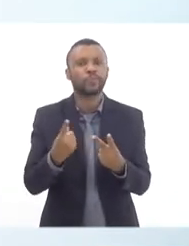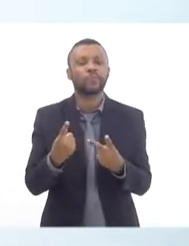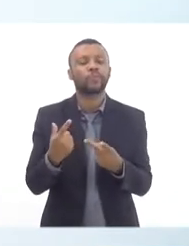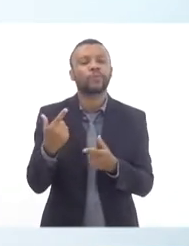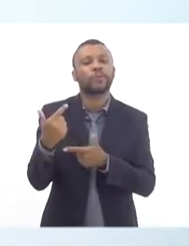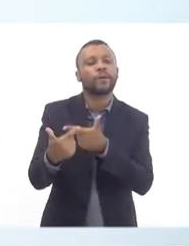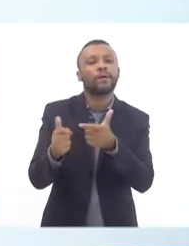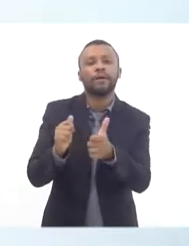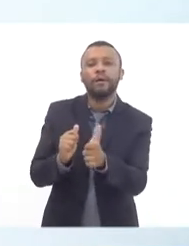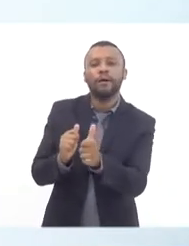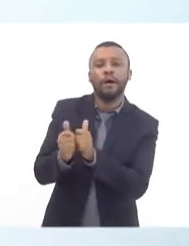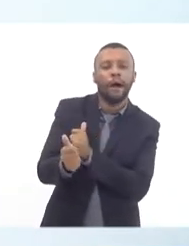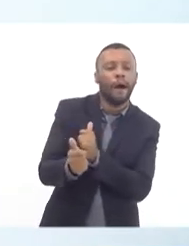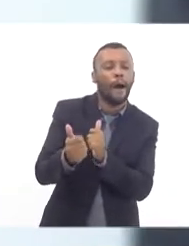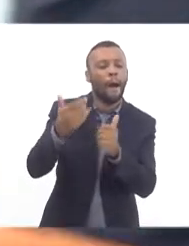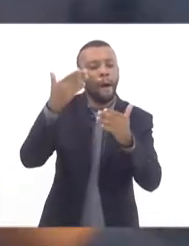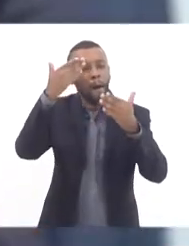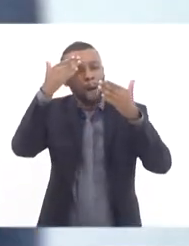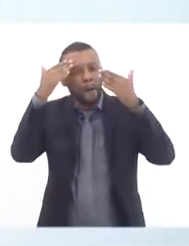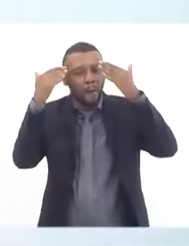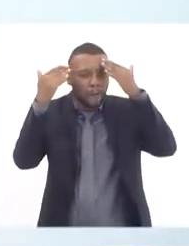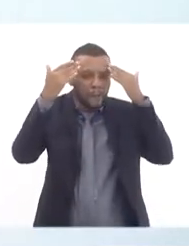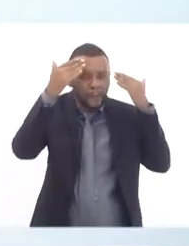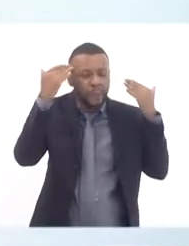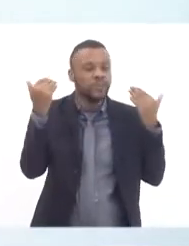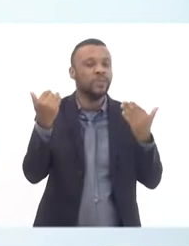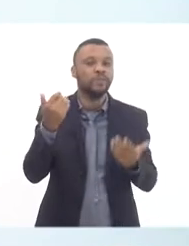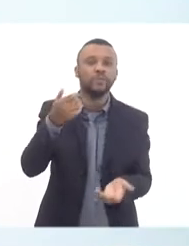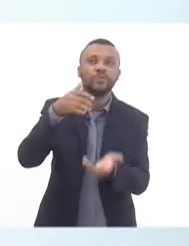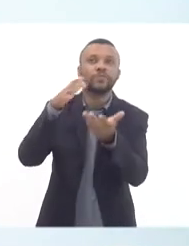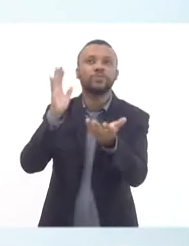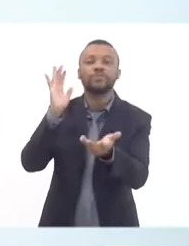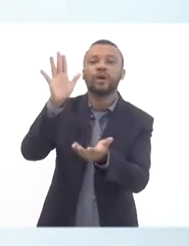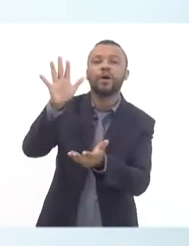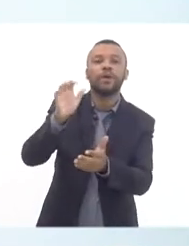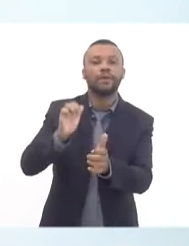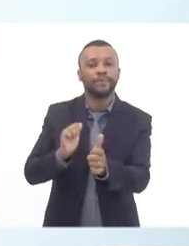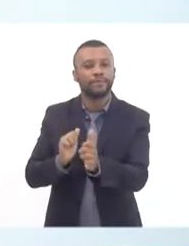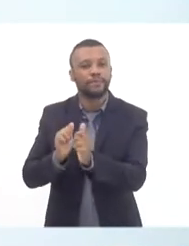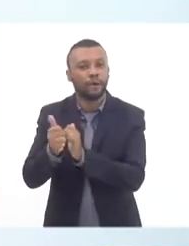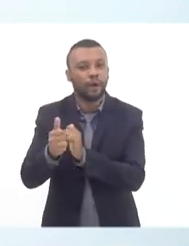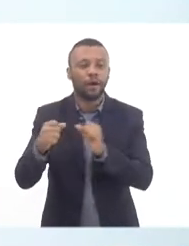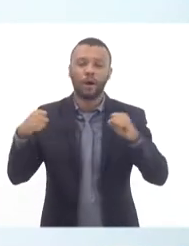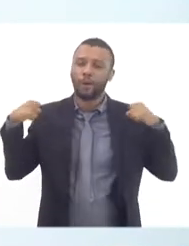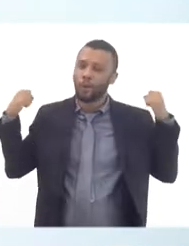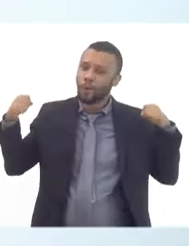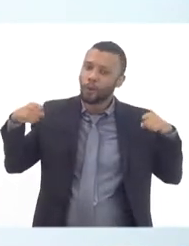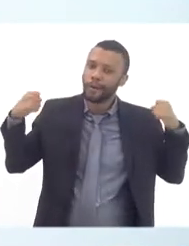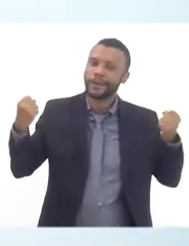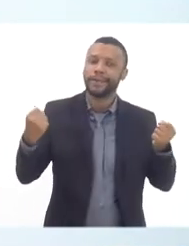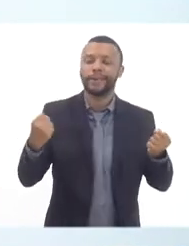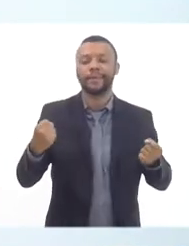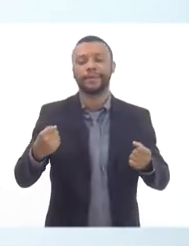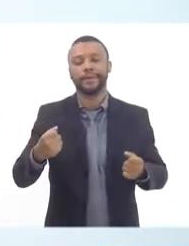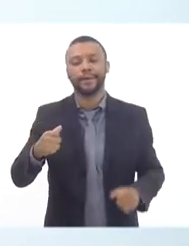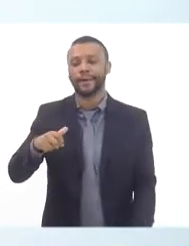atividades esportivas e de lazer, vôlei, futebol, corrida e caminhada, atletismo, ciclismo, entre